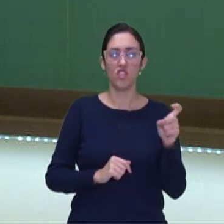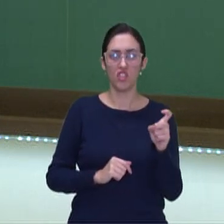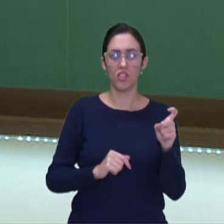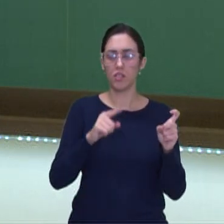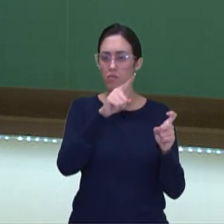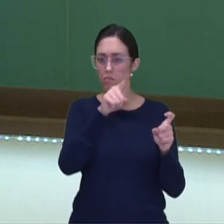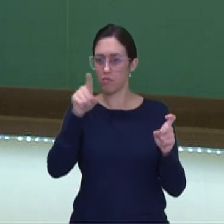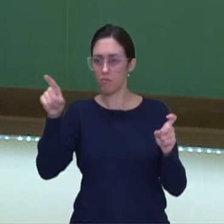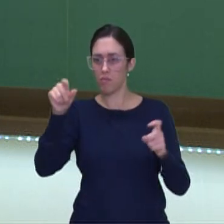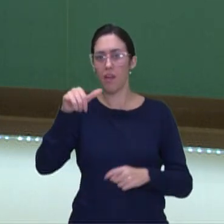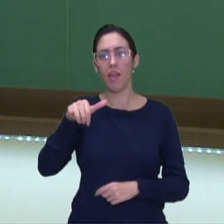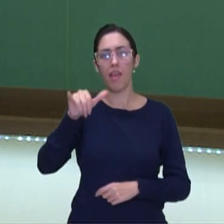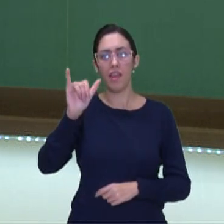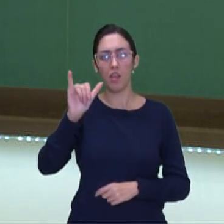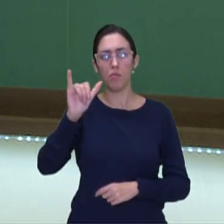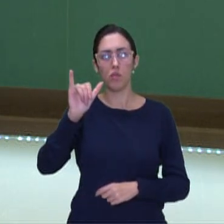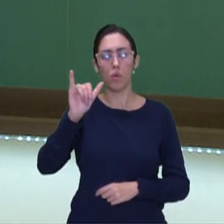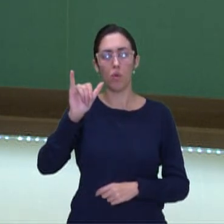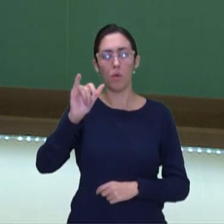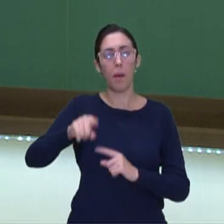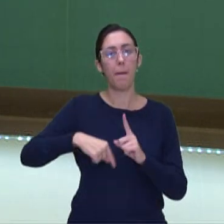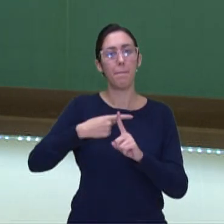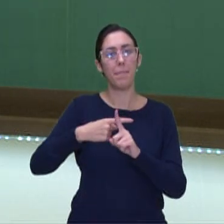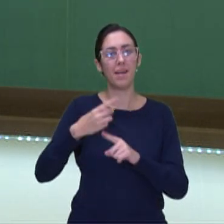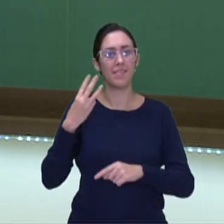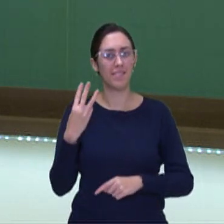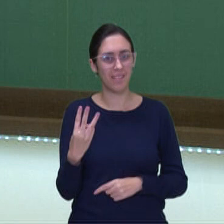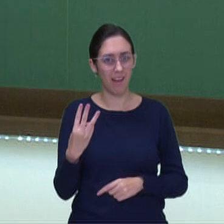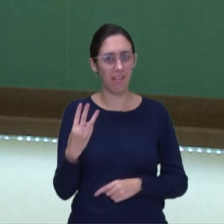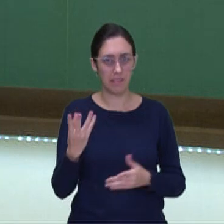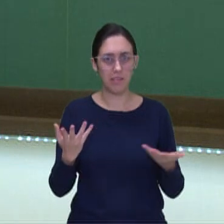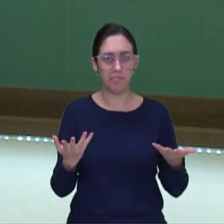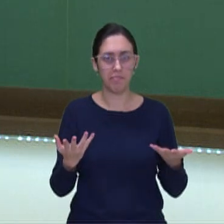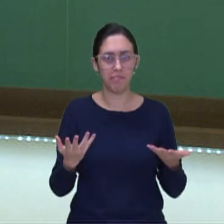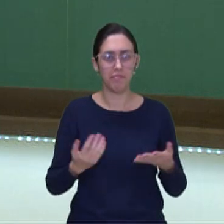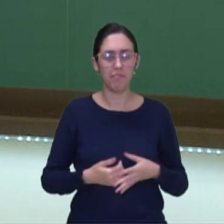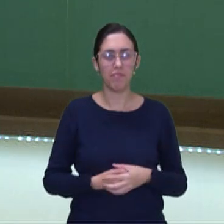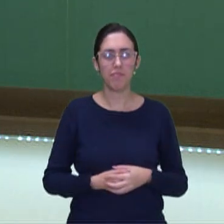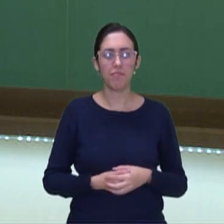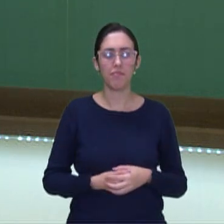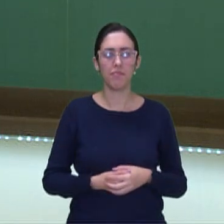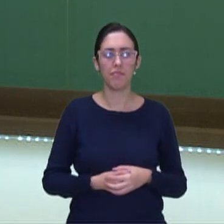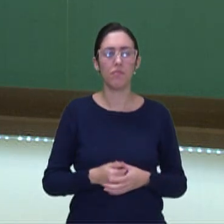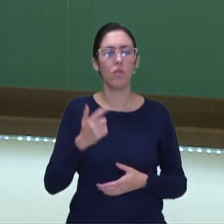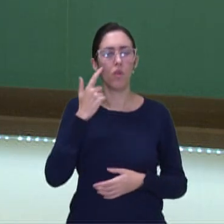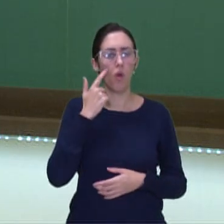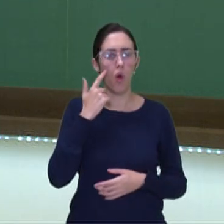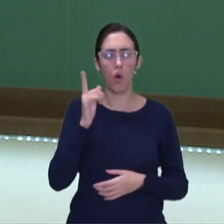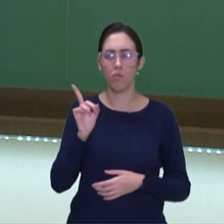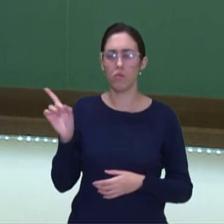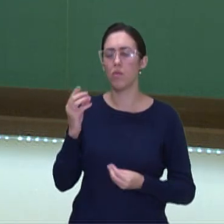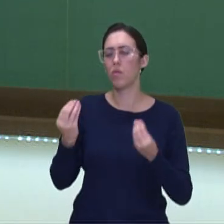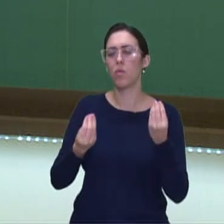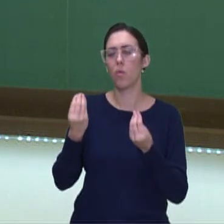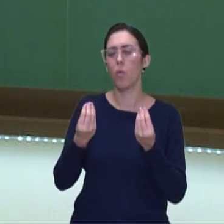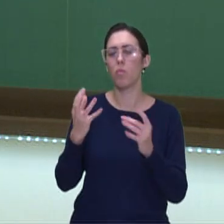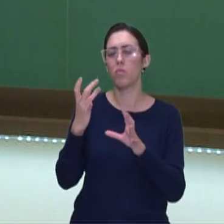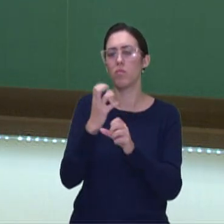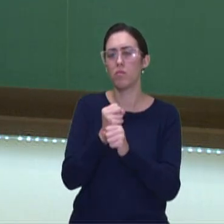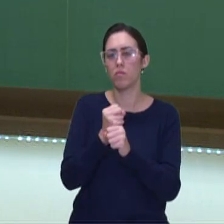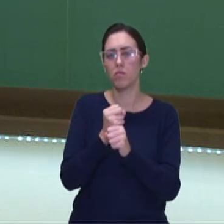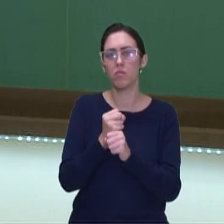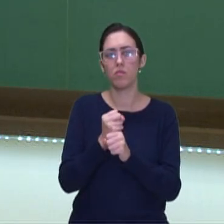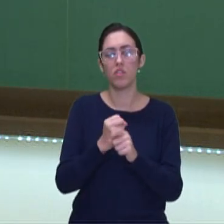largura é y aumentado de 3, ou seja, y mais 3. Então, olha como é que fica a área dessa figura.